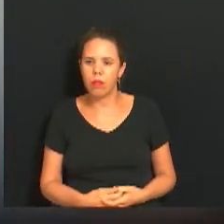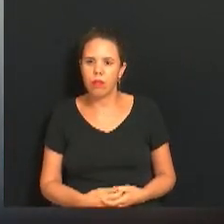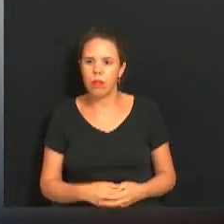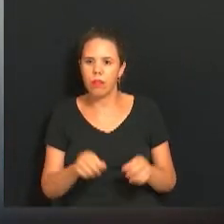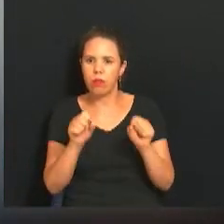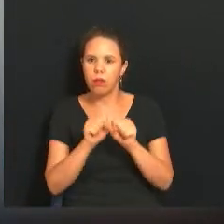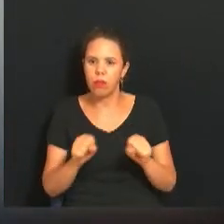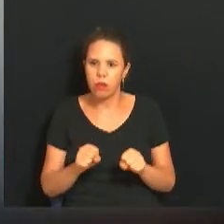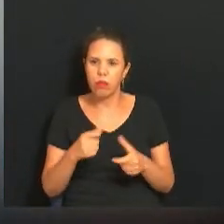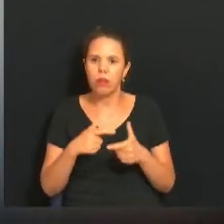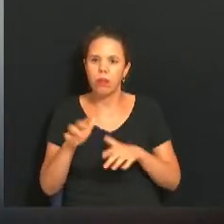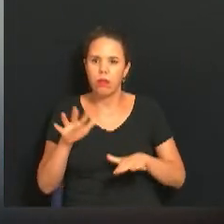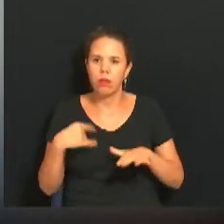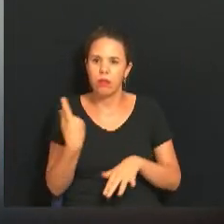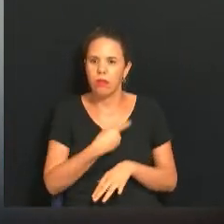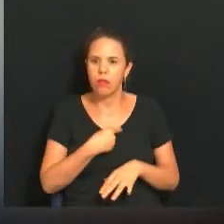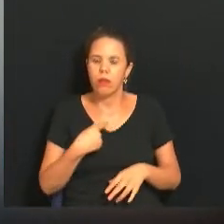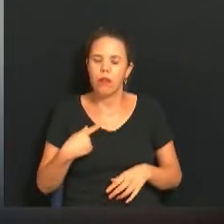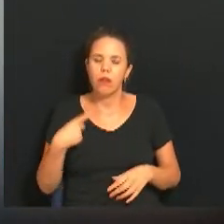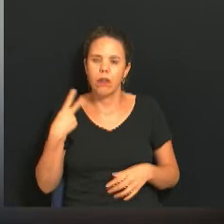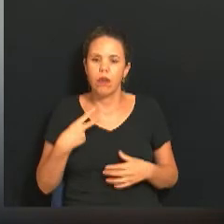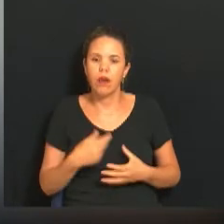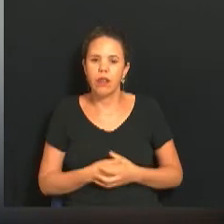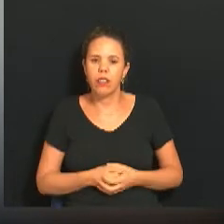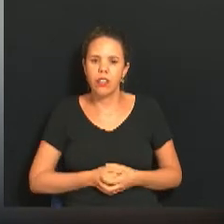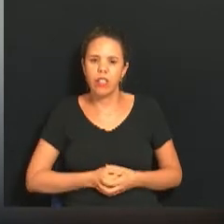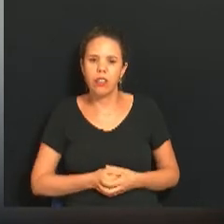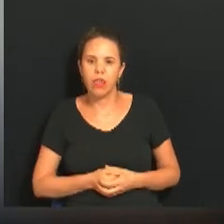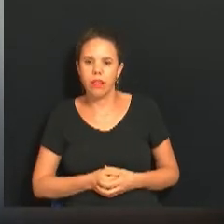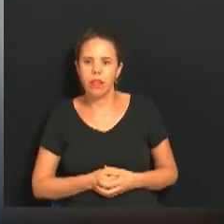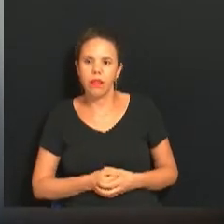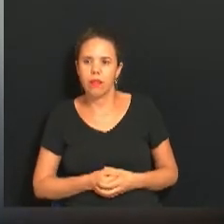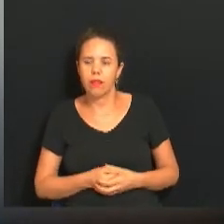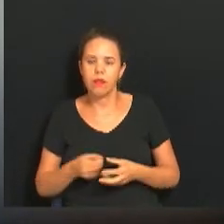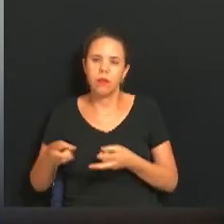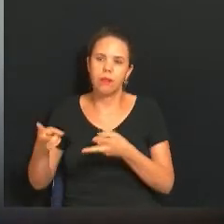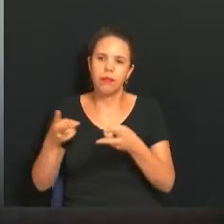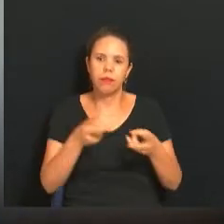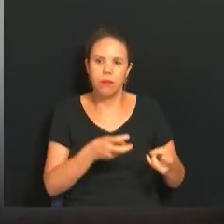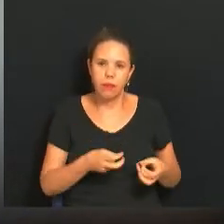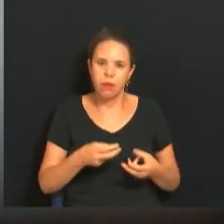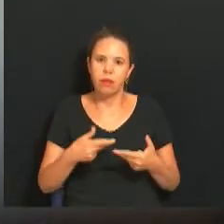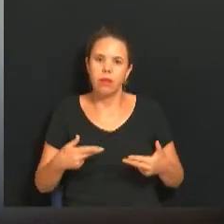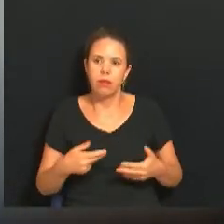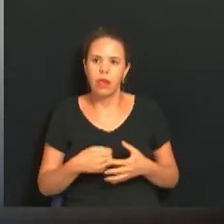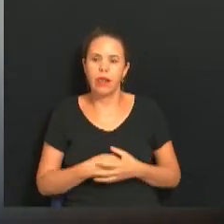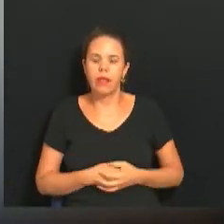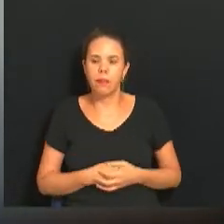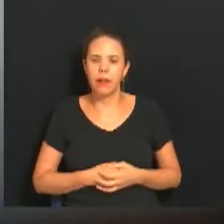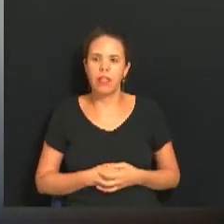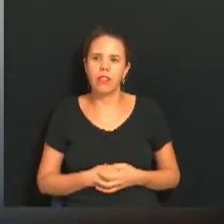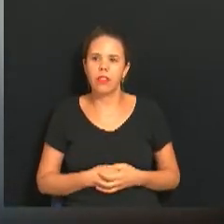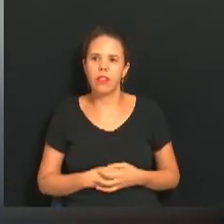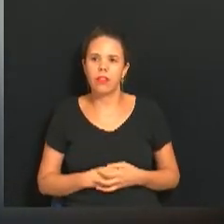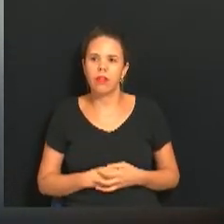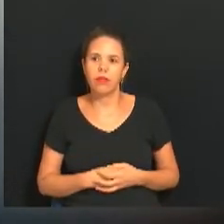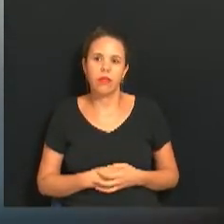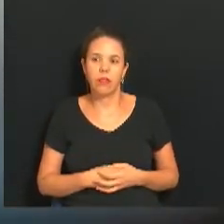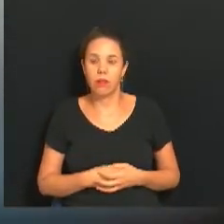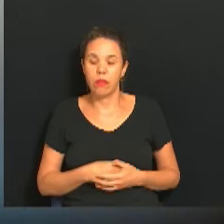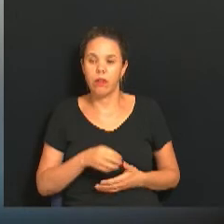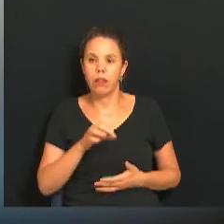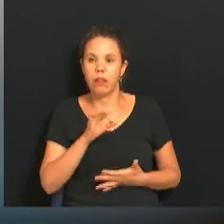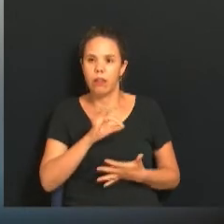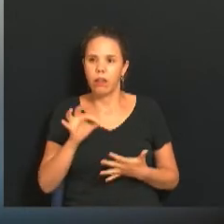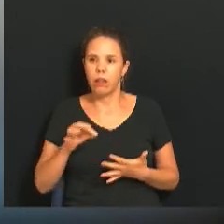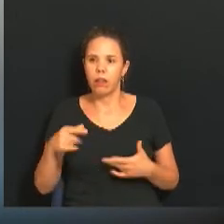Nós, todos os vereadores, tenho certeza, os nossos gabinetes têm recebido várias solicitações. É claro que as enchentes são pontuais e